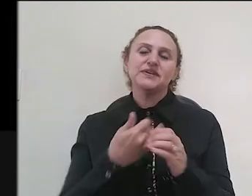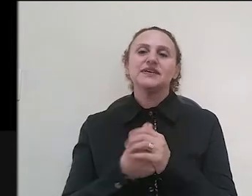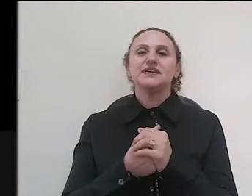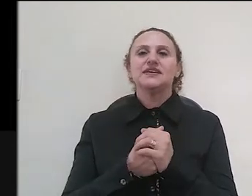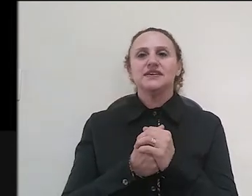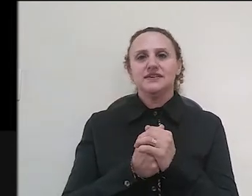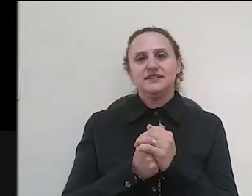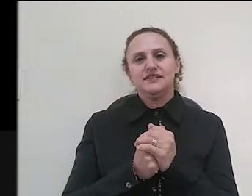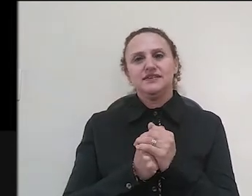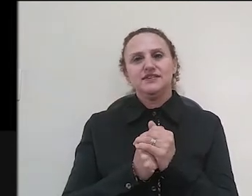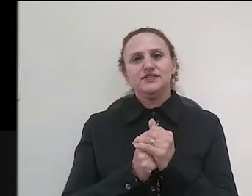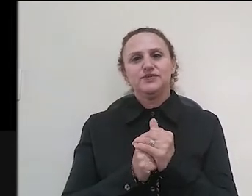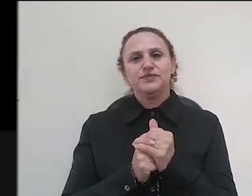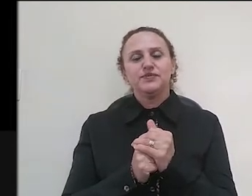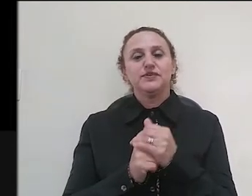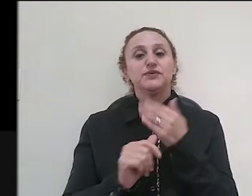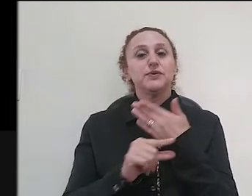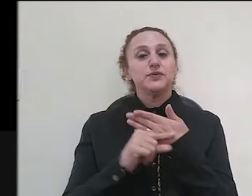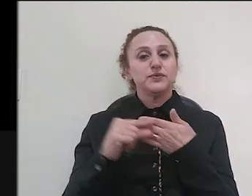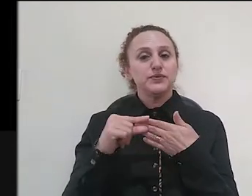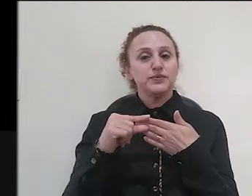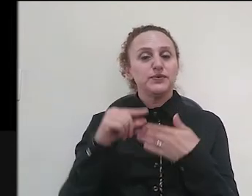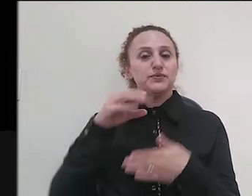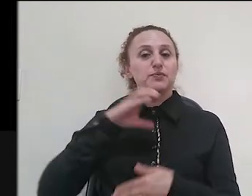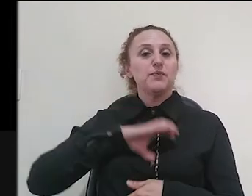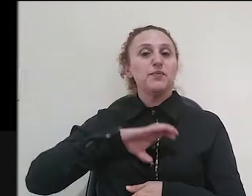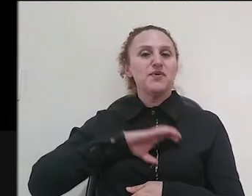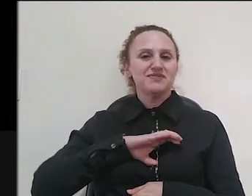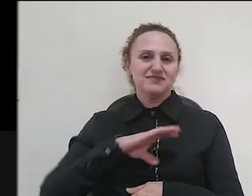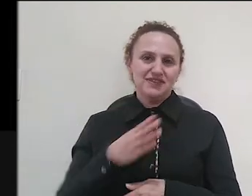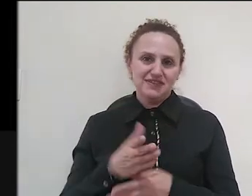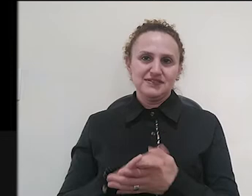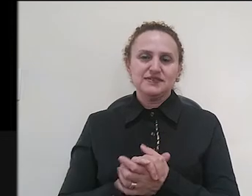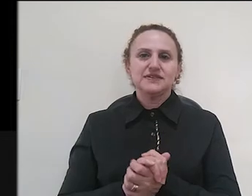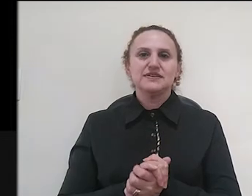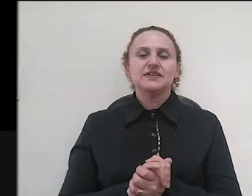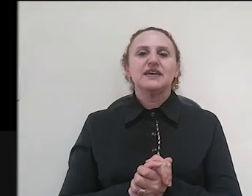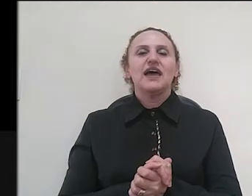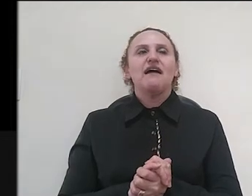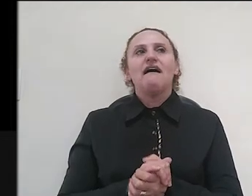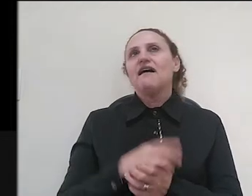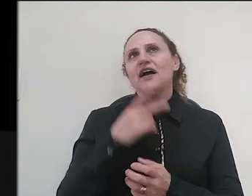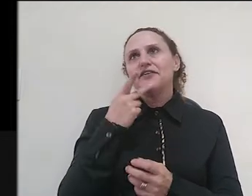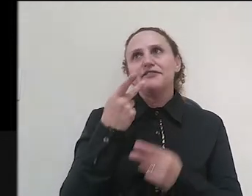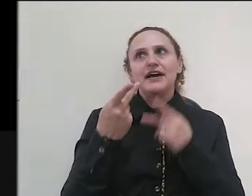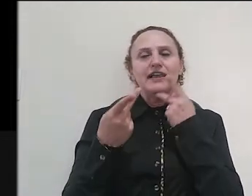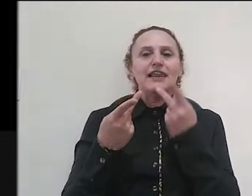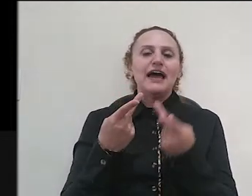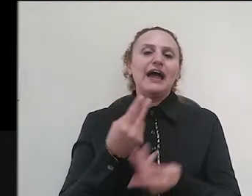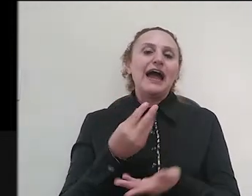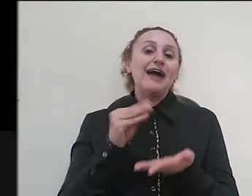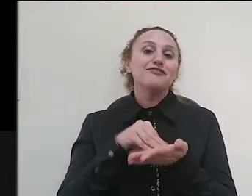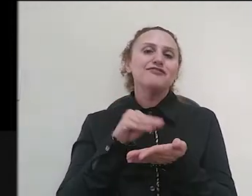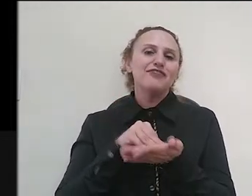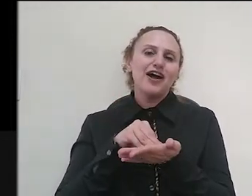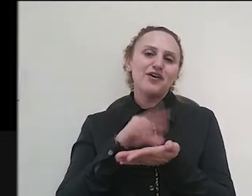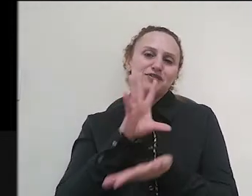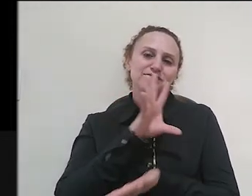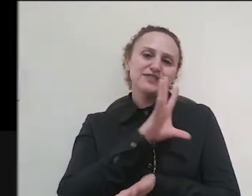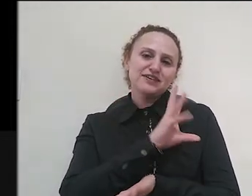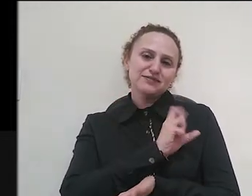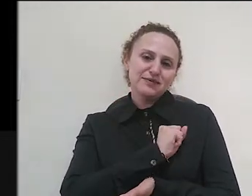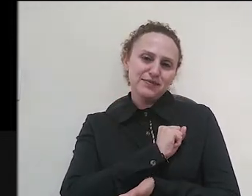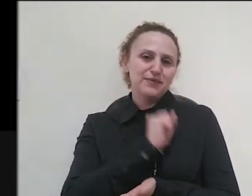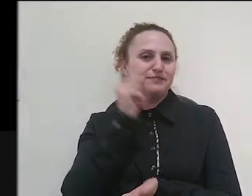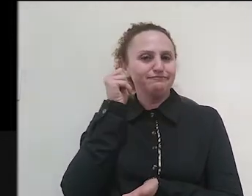que vai trazer esse lamento pela ausência do amado, né? Ai, eu, coitada, como vivo em gran cuidado, meu